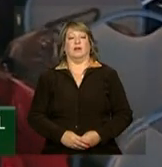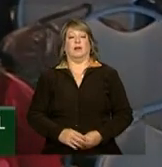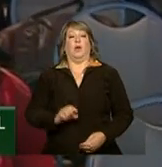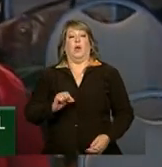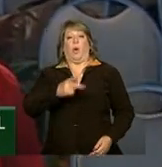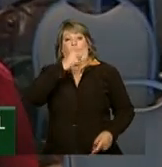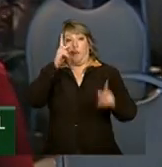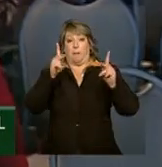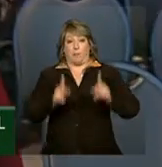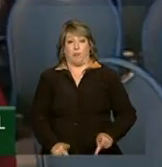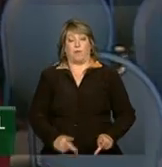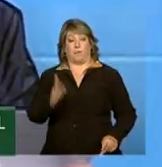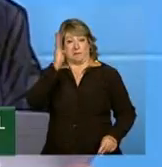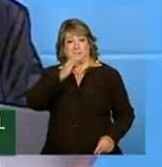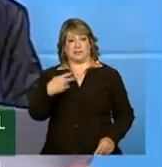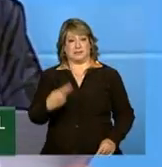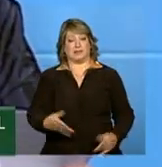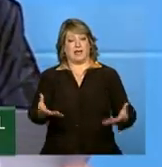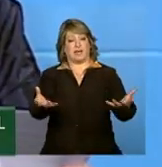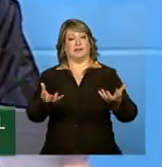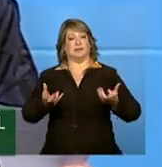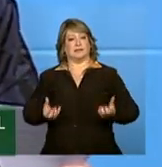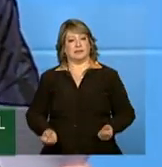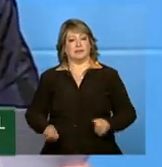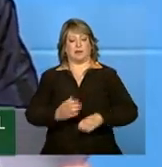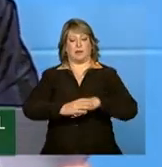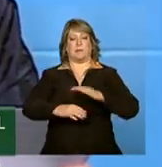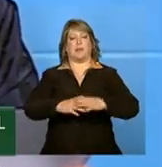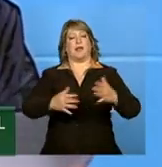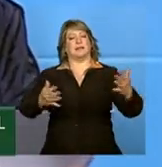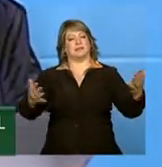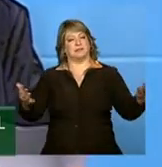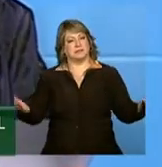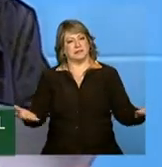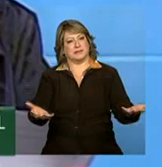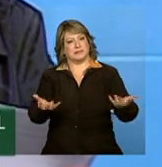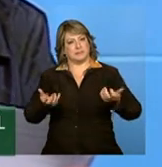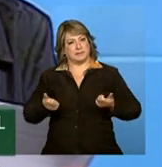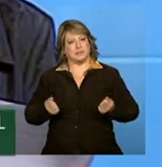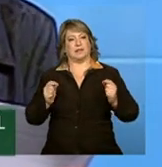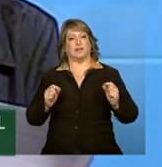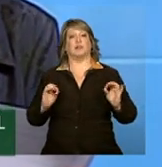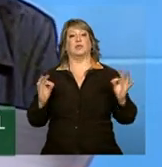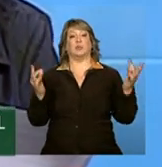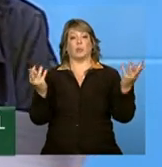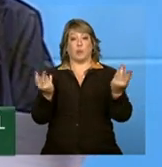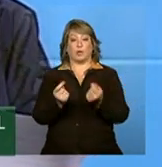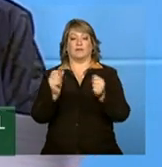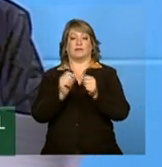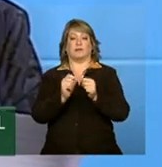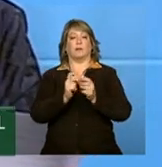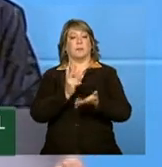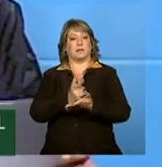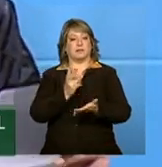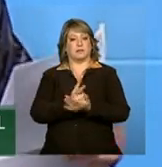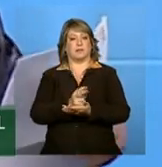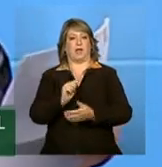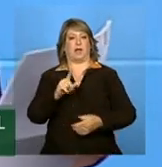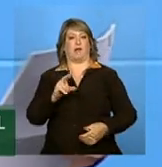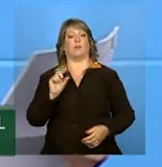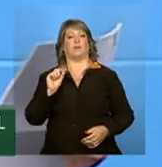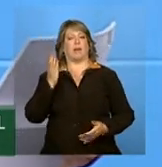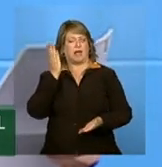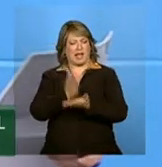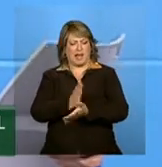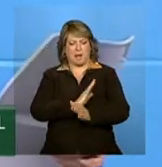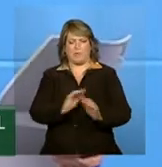povo brasileiro acolhem de braços abertos todos para prosseguir com o mesmo objetivo: a